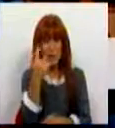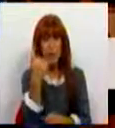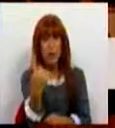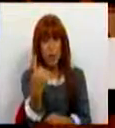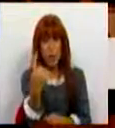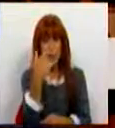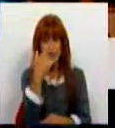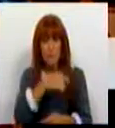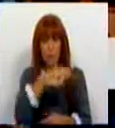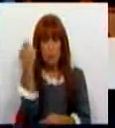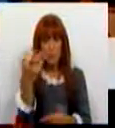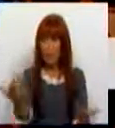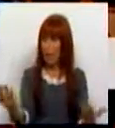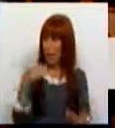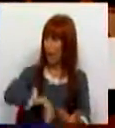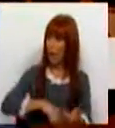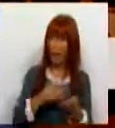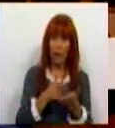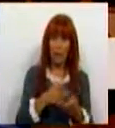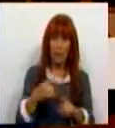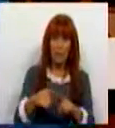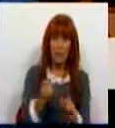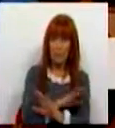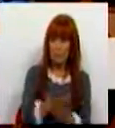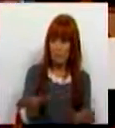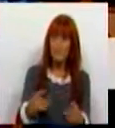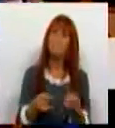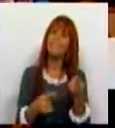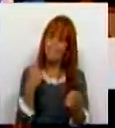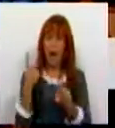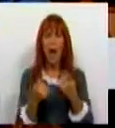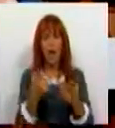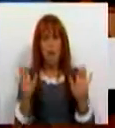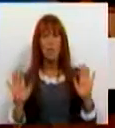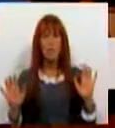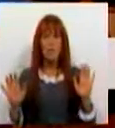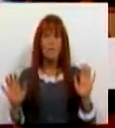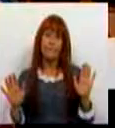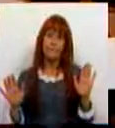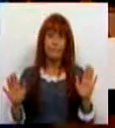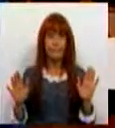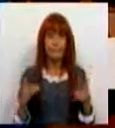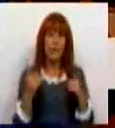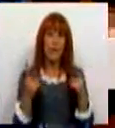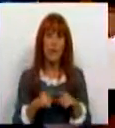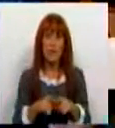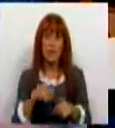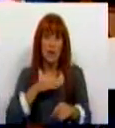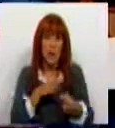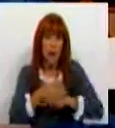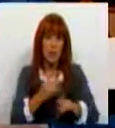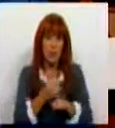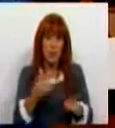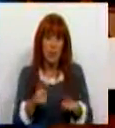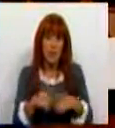72.001 pensionistas que deixaram de ter acesso a esta prestação. Vá lá que alguns deles tenham deixado de ter acesso à